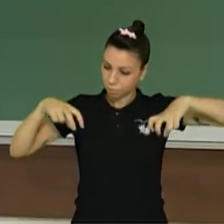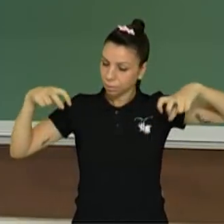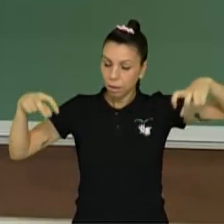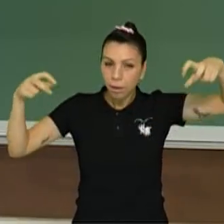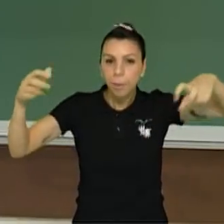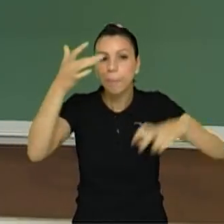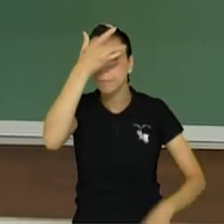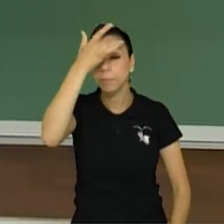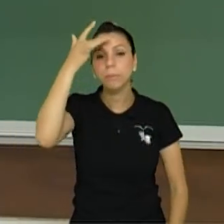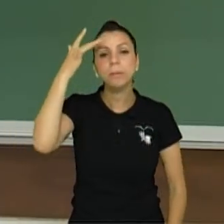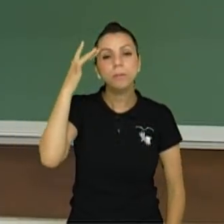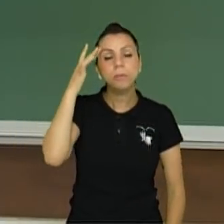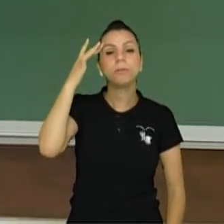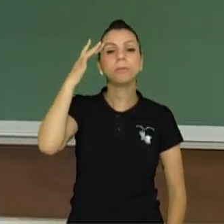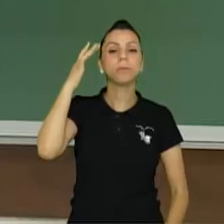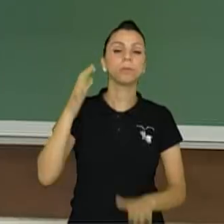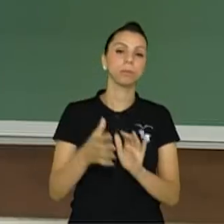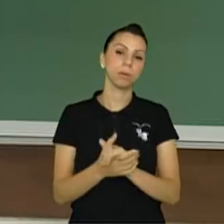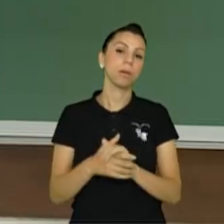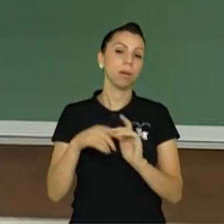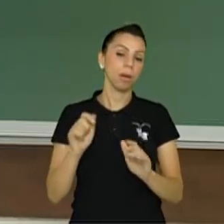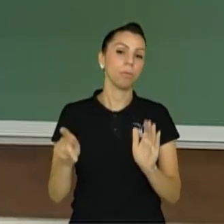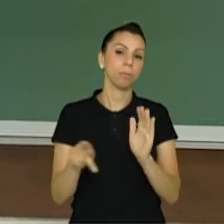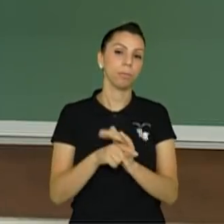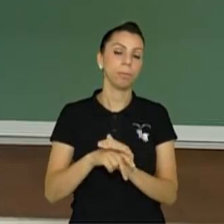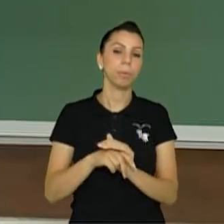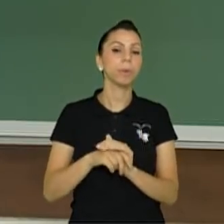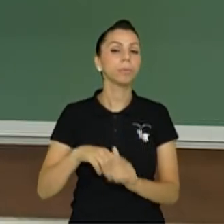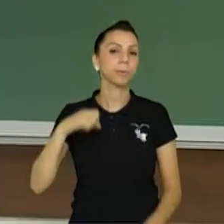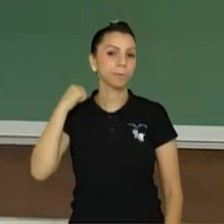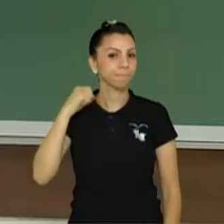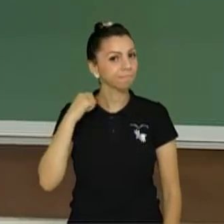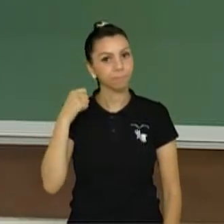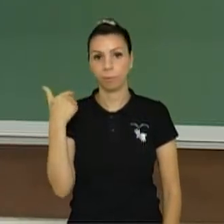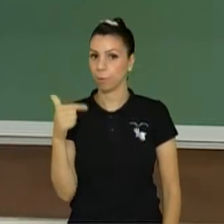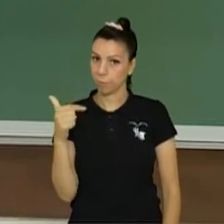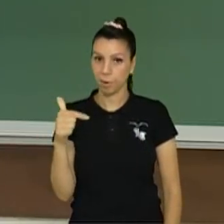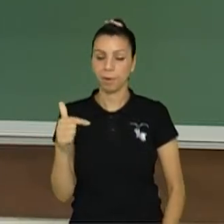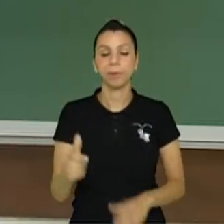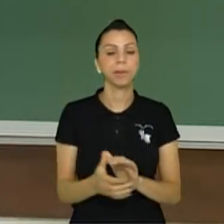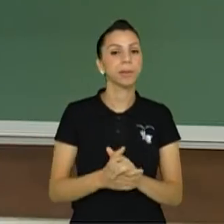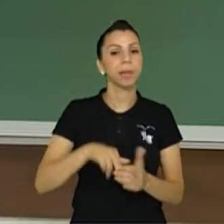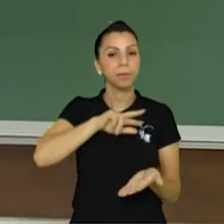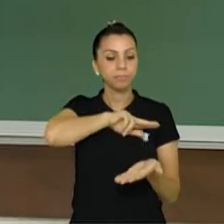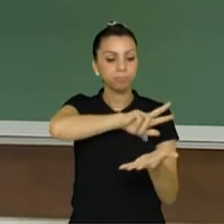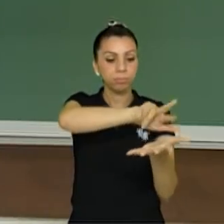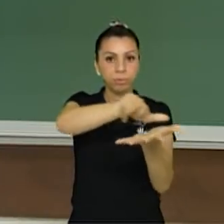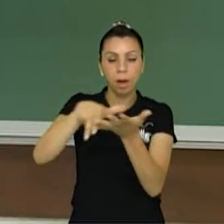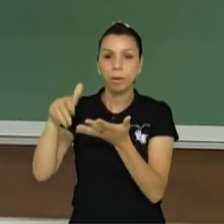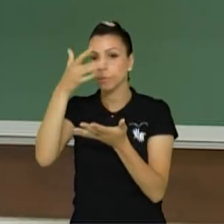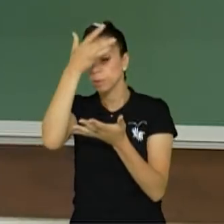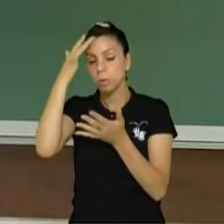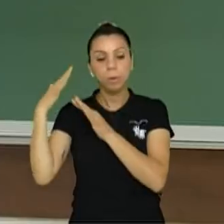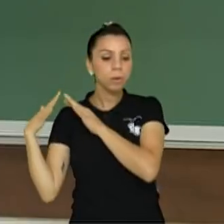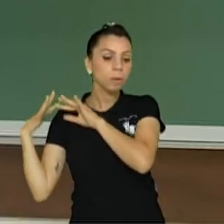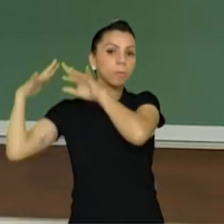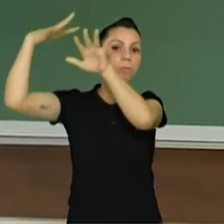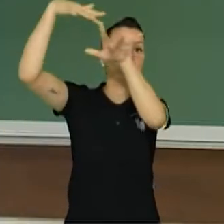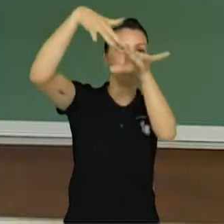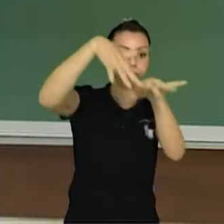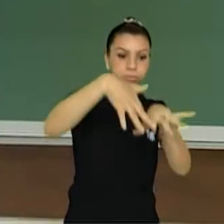ambiente, nesse local, são senadores. Nem todos são, tá? Muitas pessoas foram para